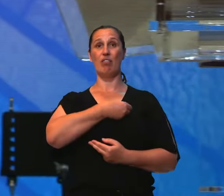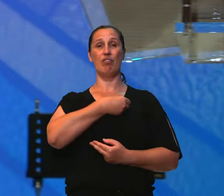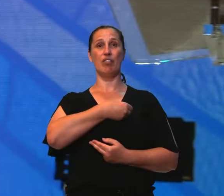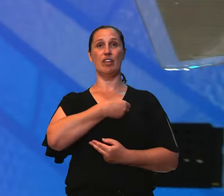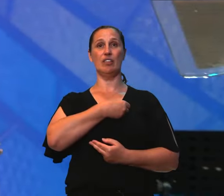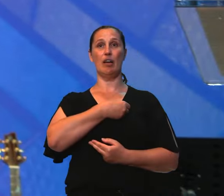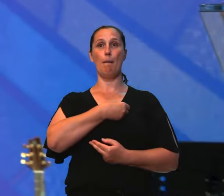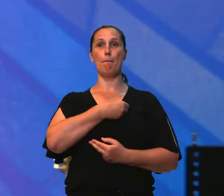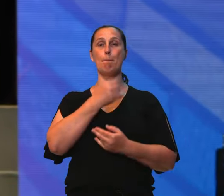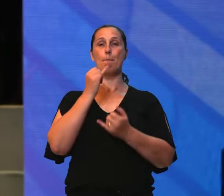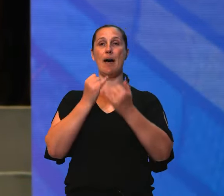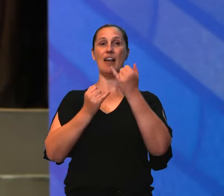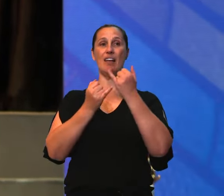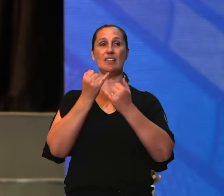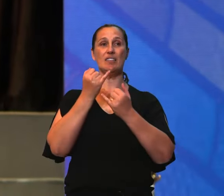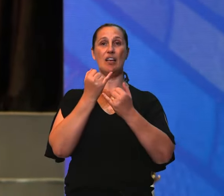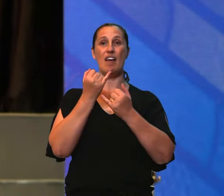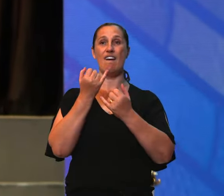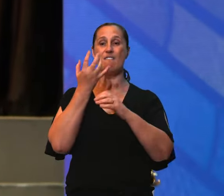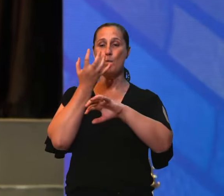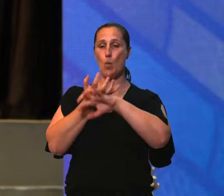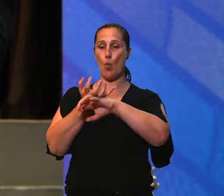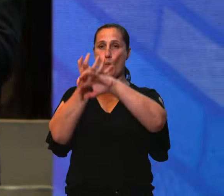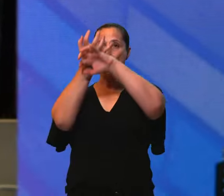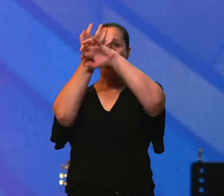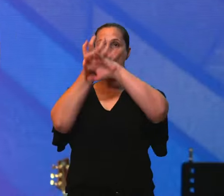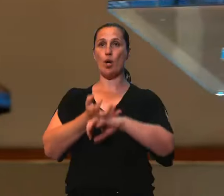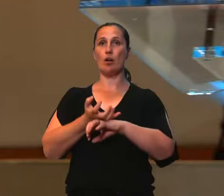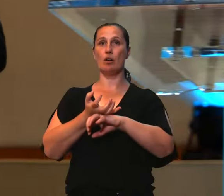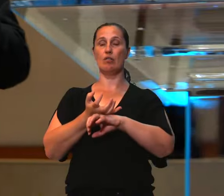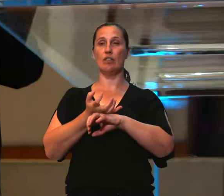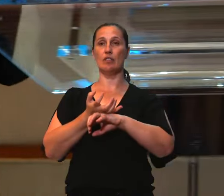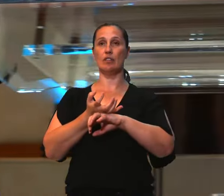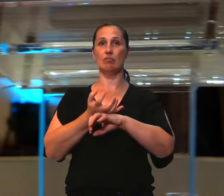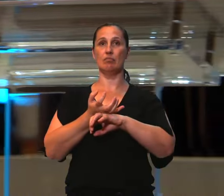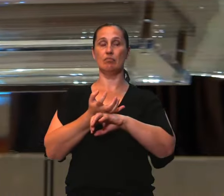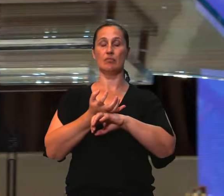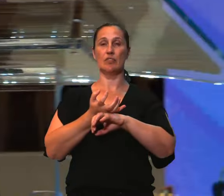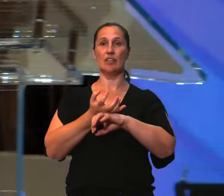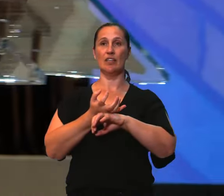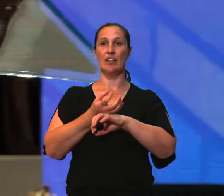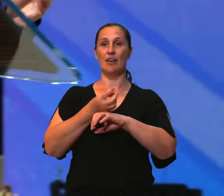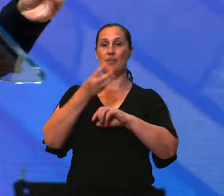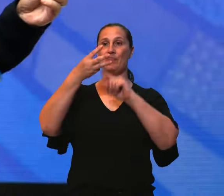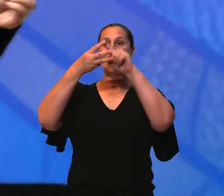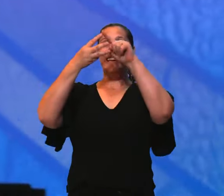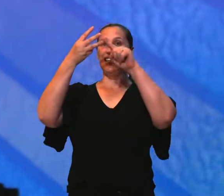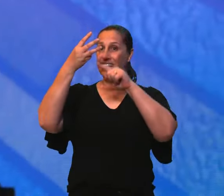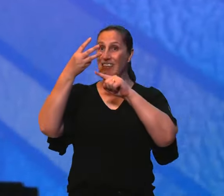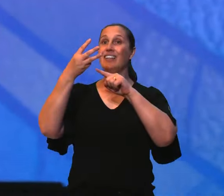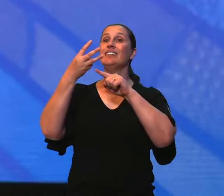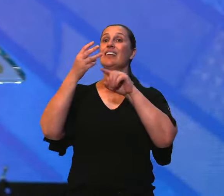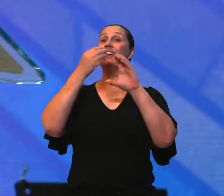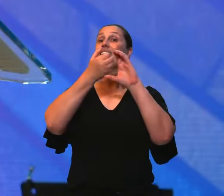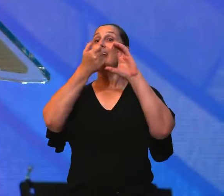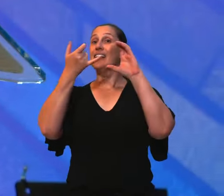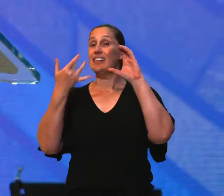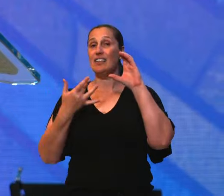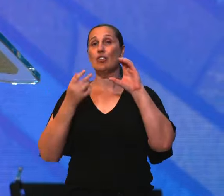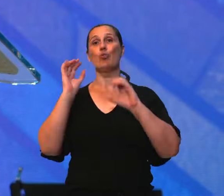morreu três características de quando quando eu não tinha Jesus mas o